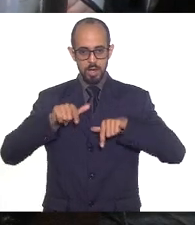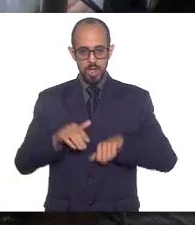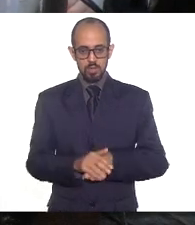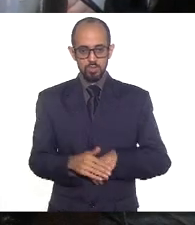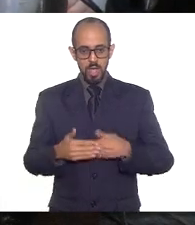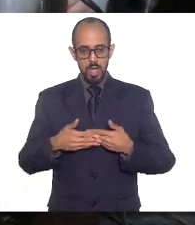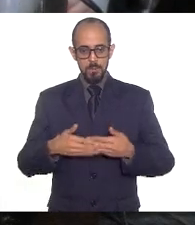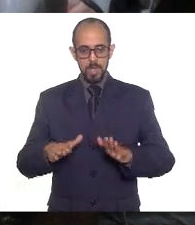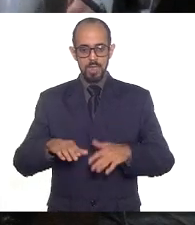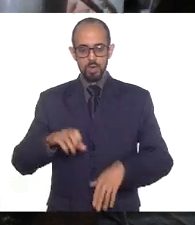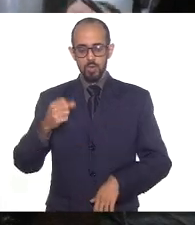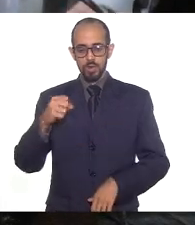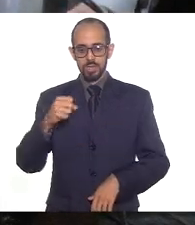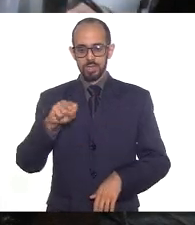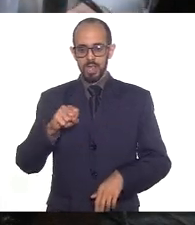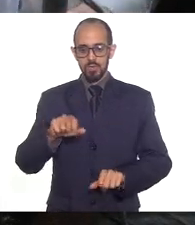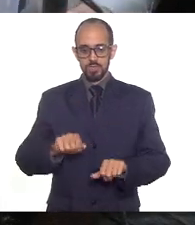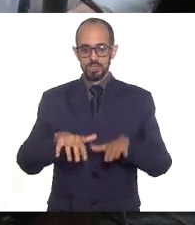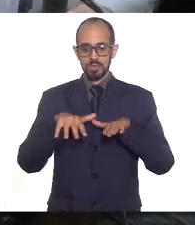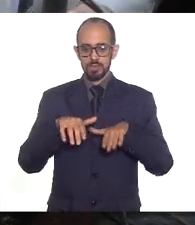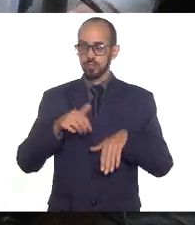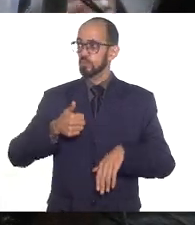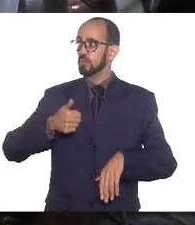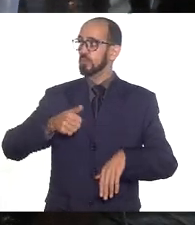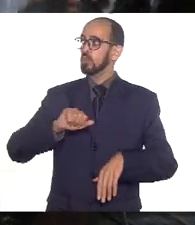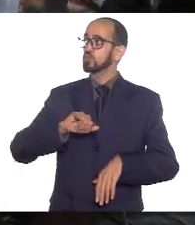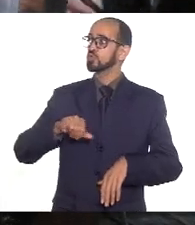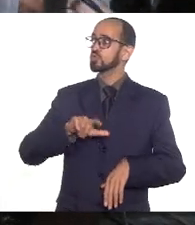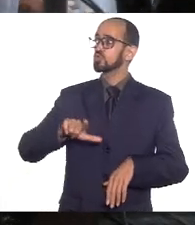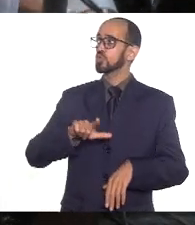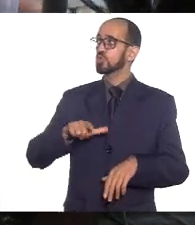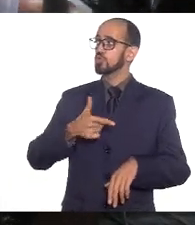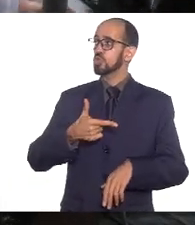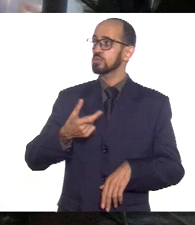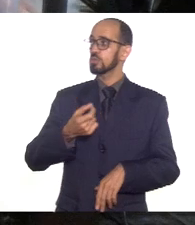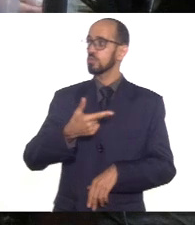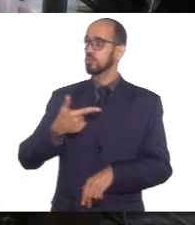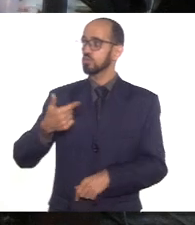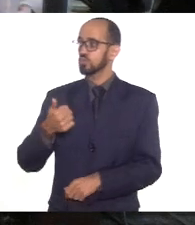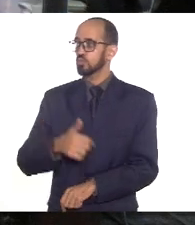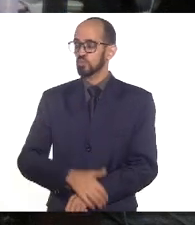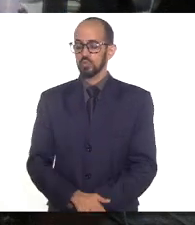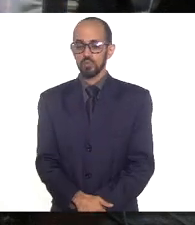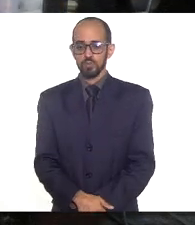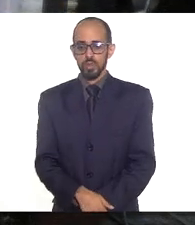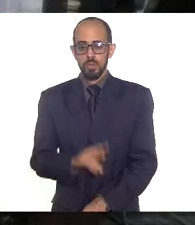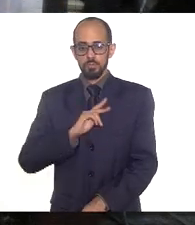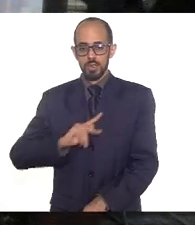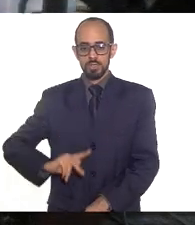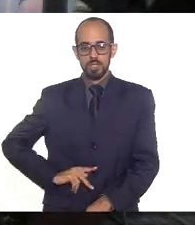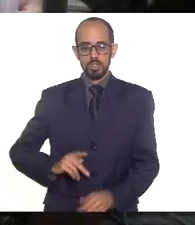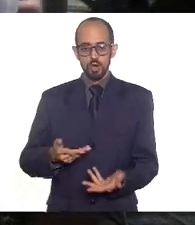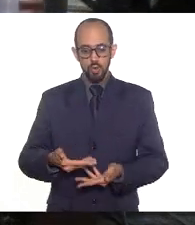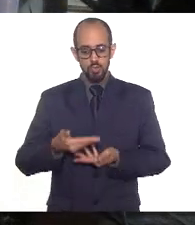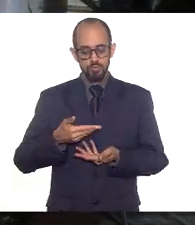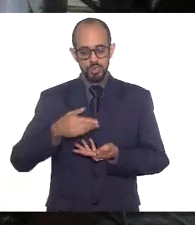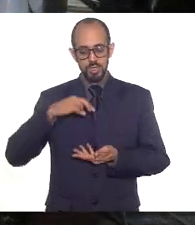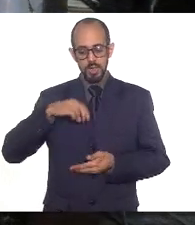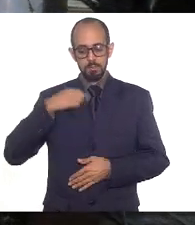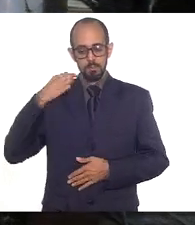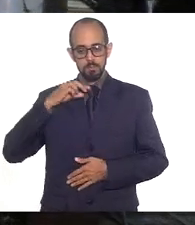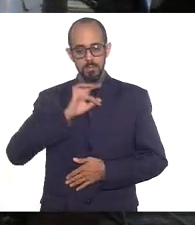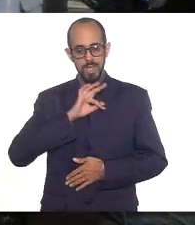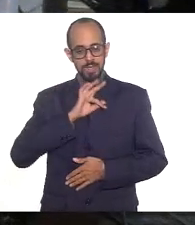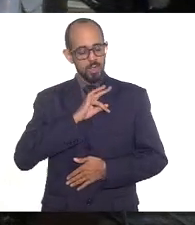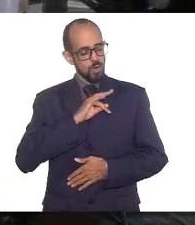a oitava sessão ordinária do dia 1º de julho tem 2021 a presidência convida a deputada Martha Rocha